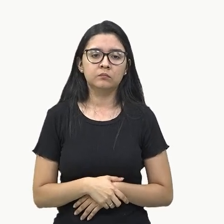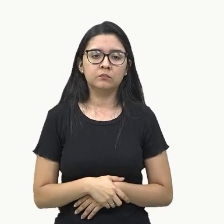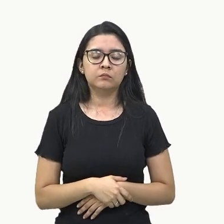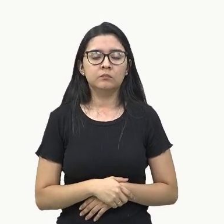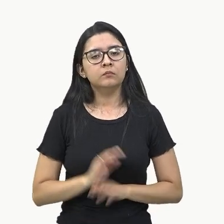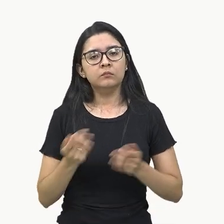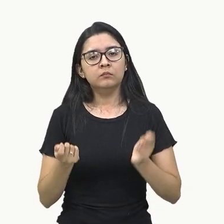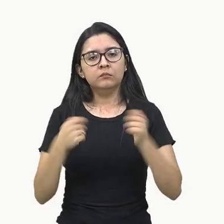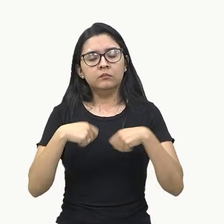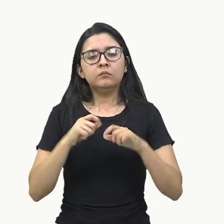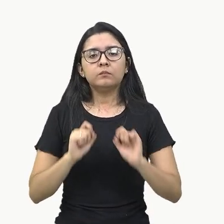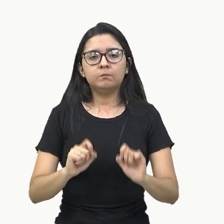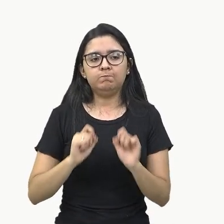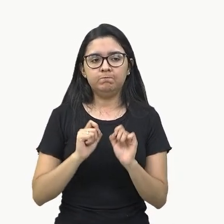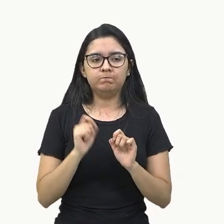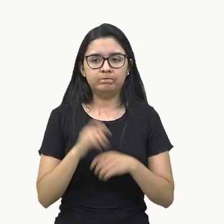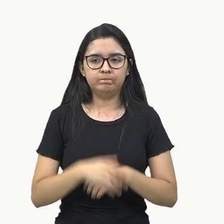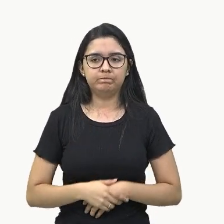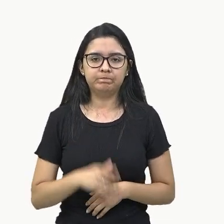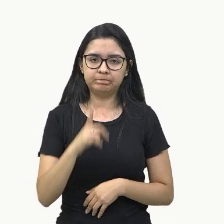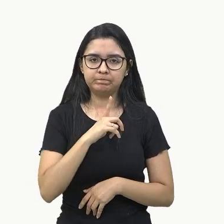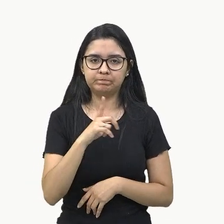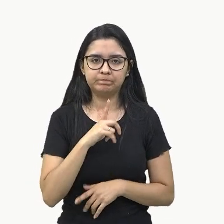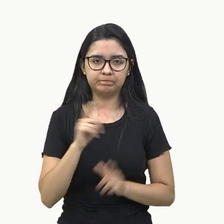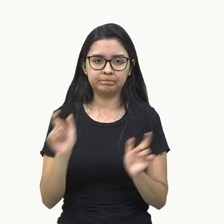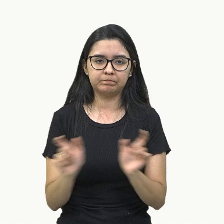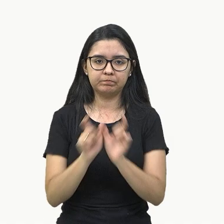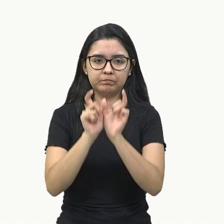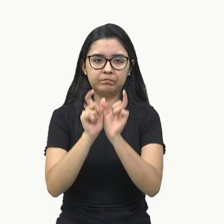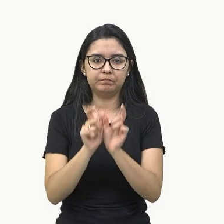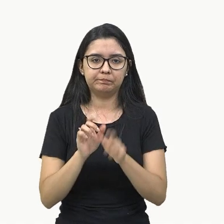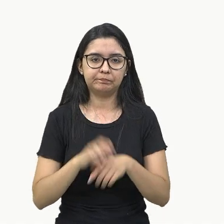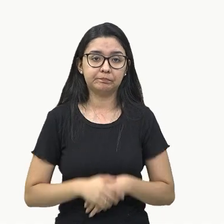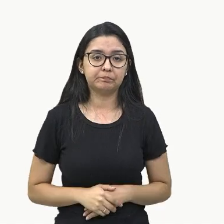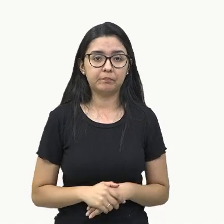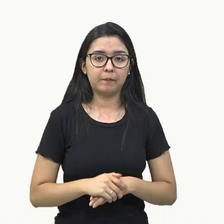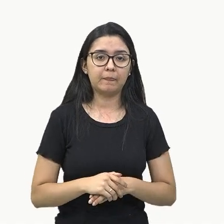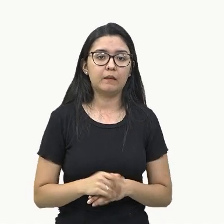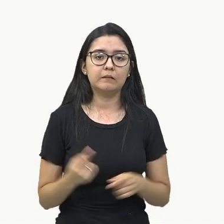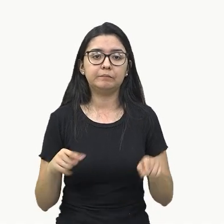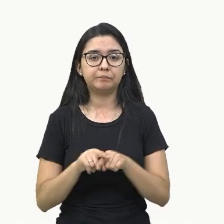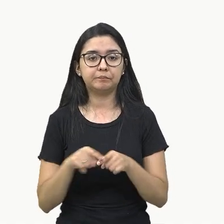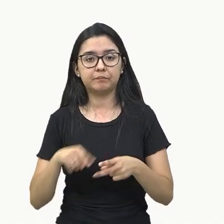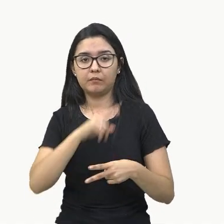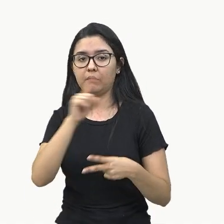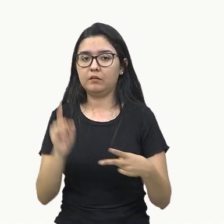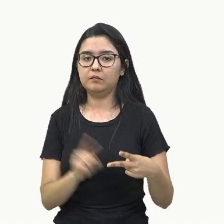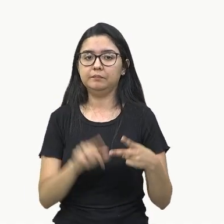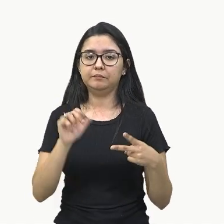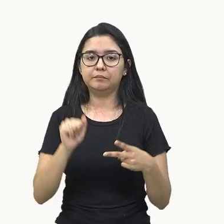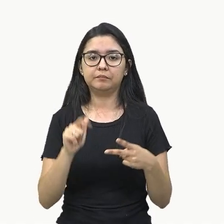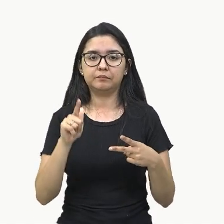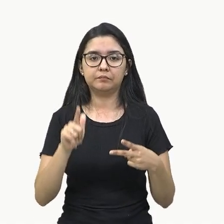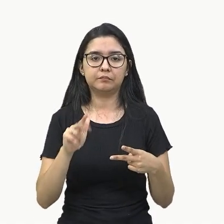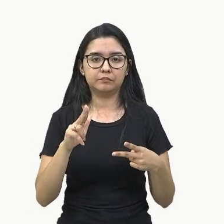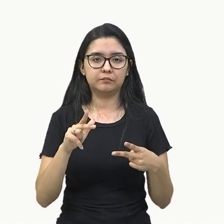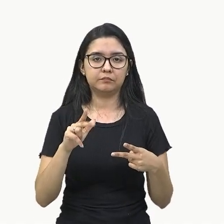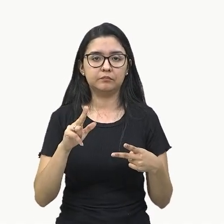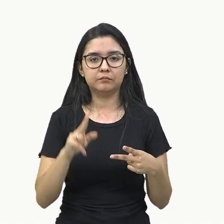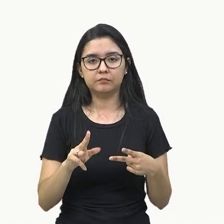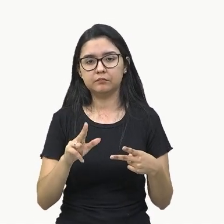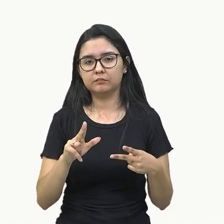eu tenha essa formação, perfeito? Composição por aglutinação, que é o nosso